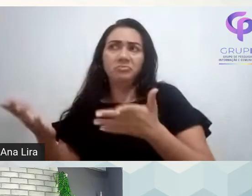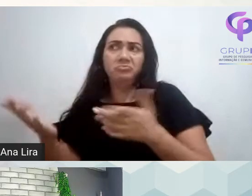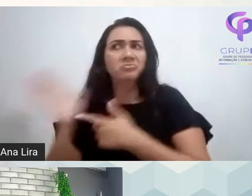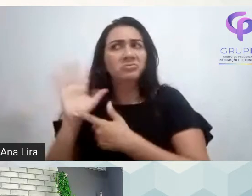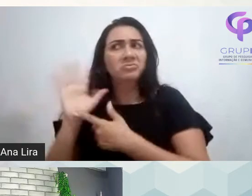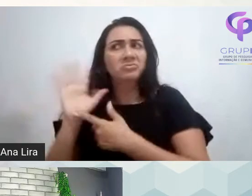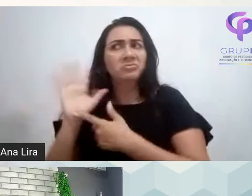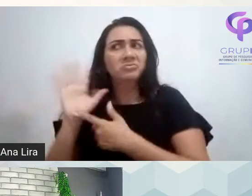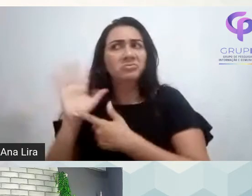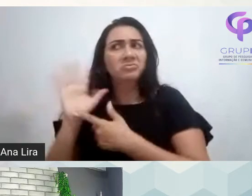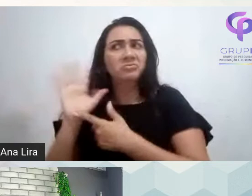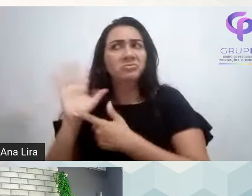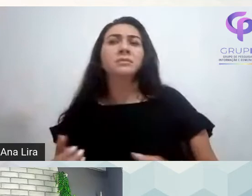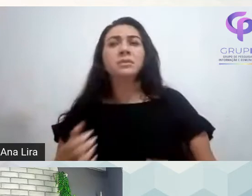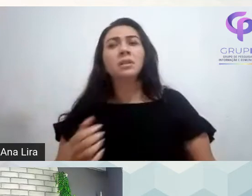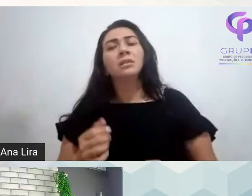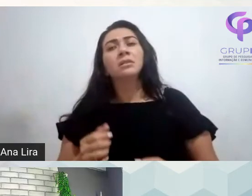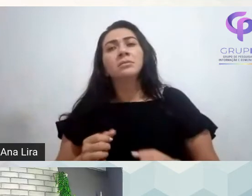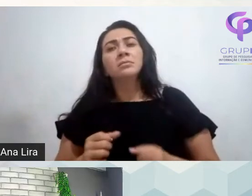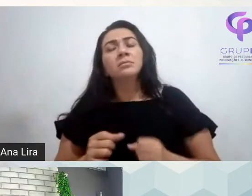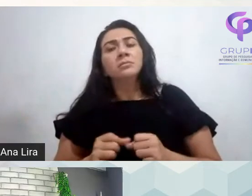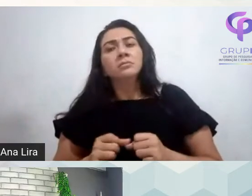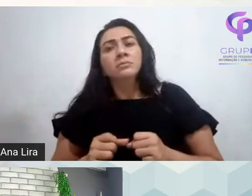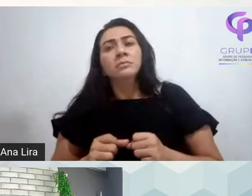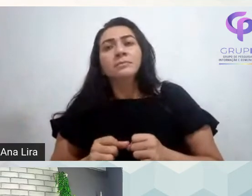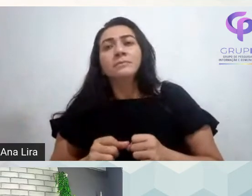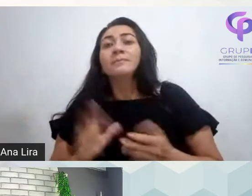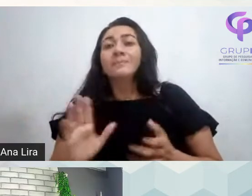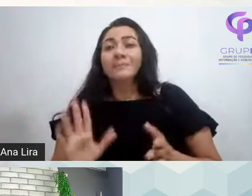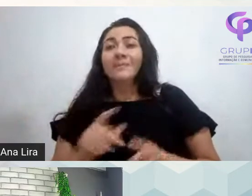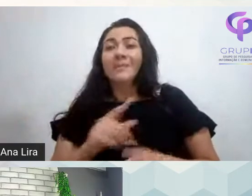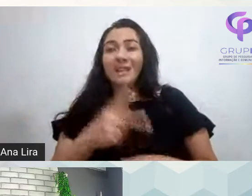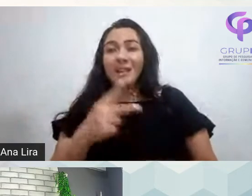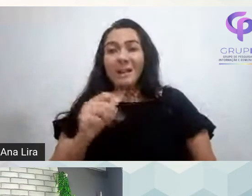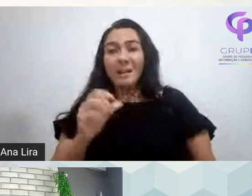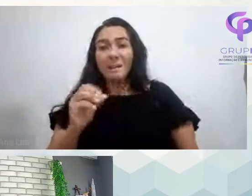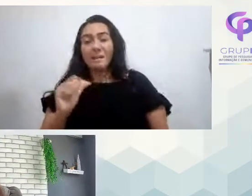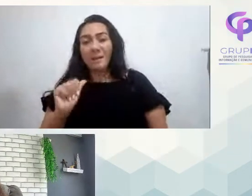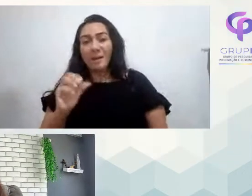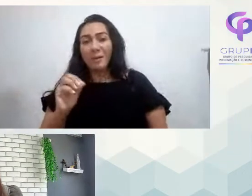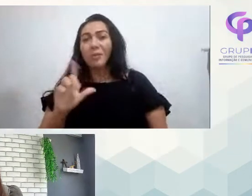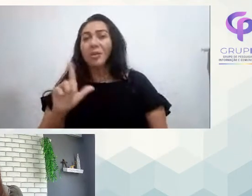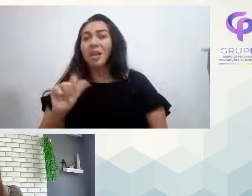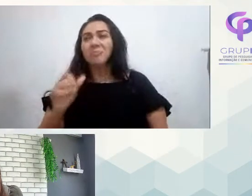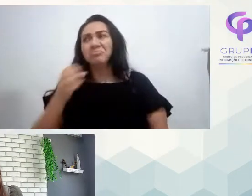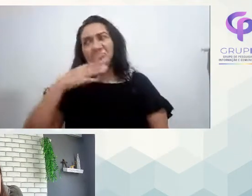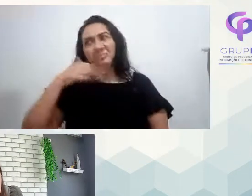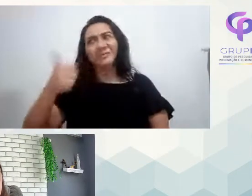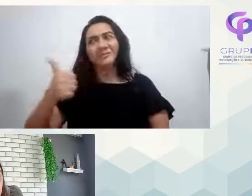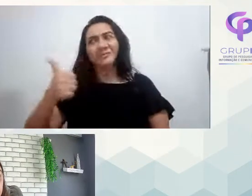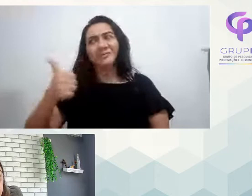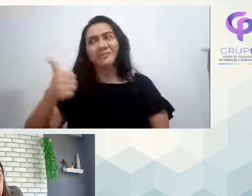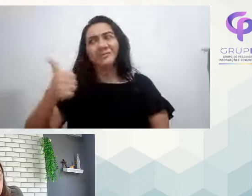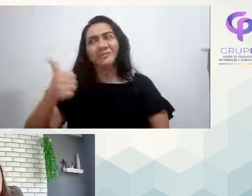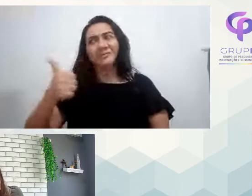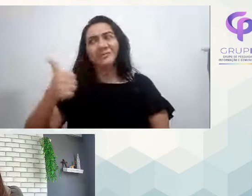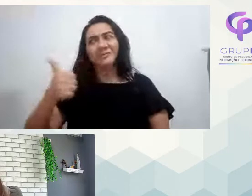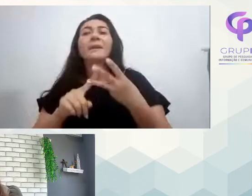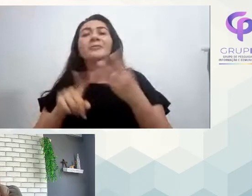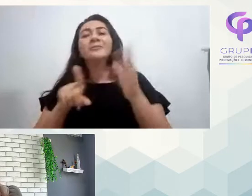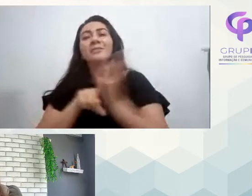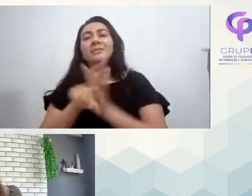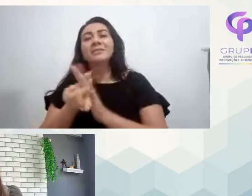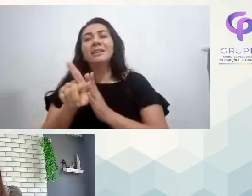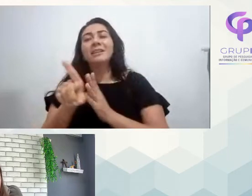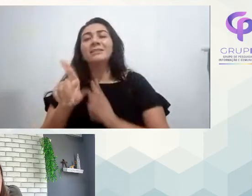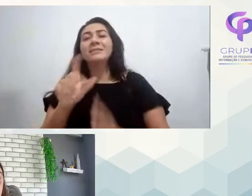Paula está colocando para a gente, hein? Terceira pergunta é da Magna. Vamos lá. Vamos lá. A Magda